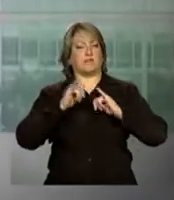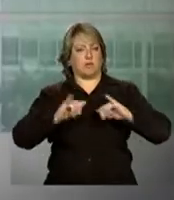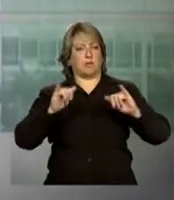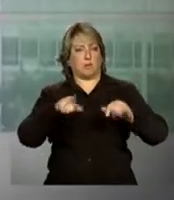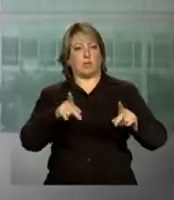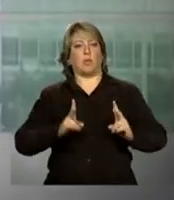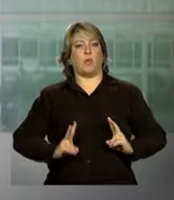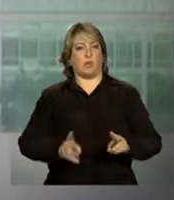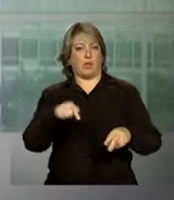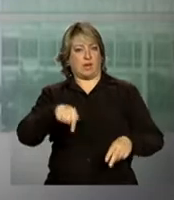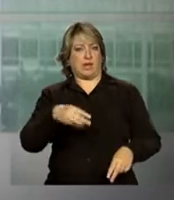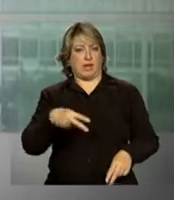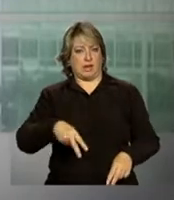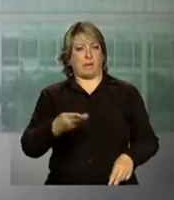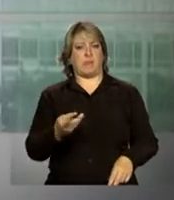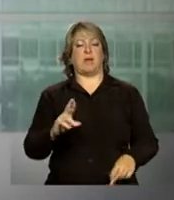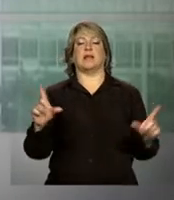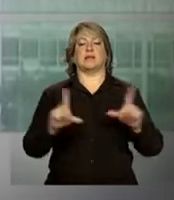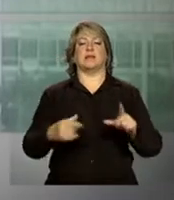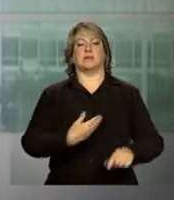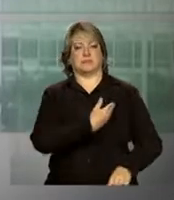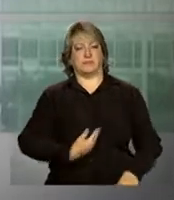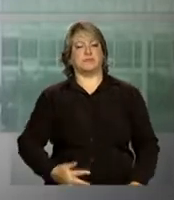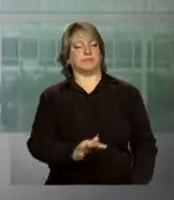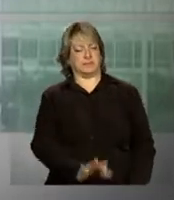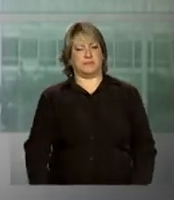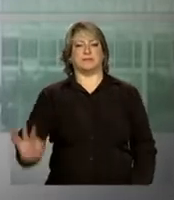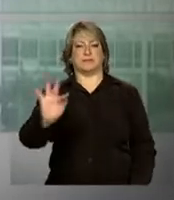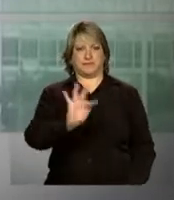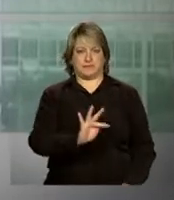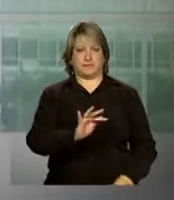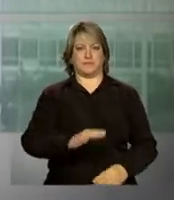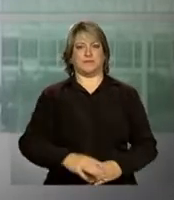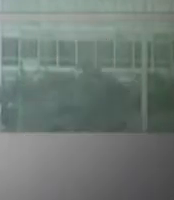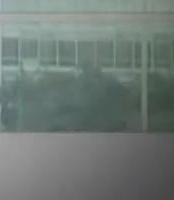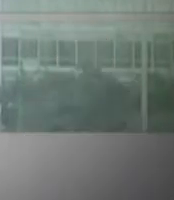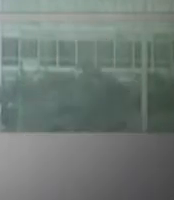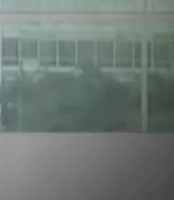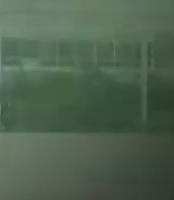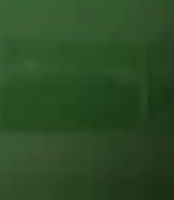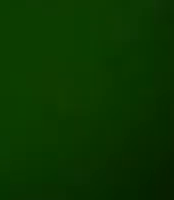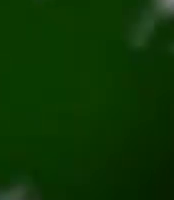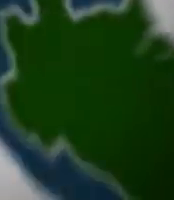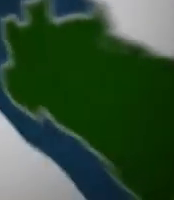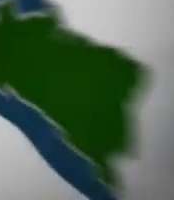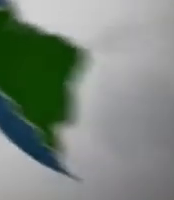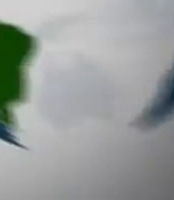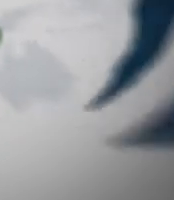outras informações. Continue com a gente aqui na NBR, a TV do Governo Federal.